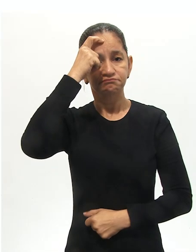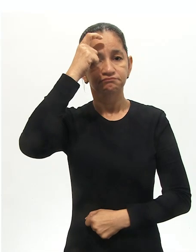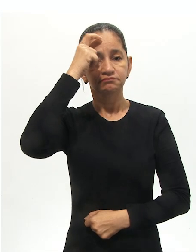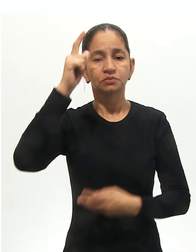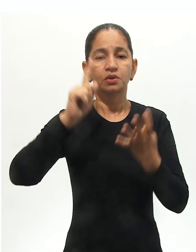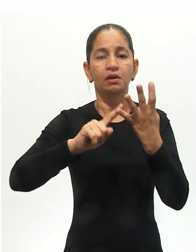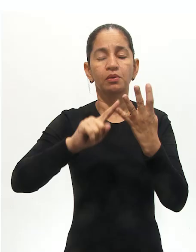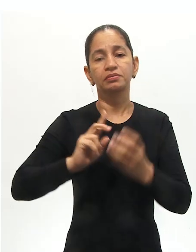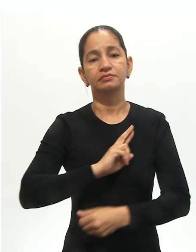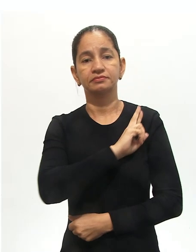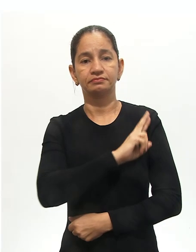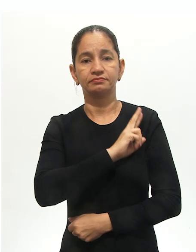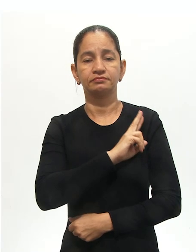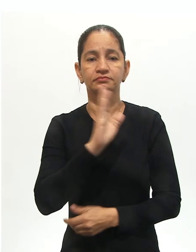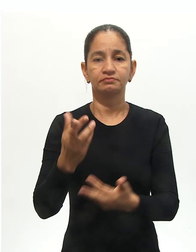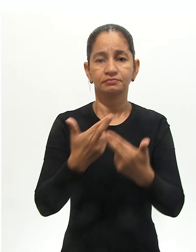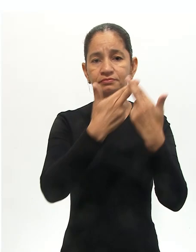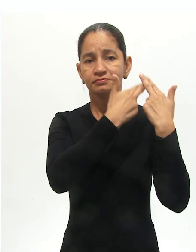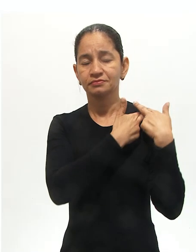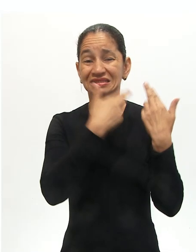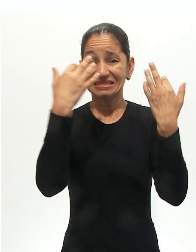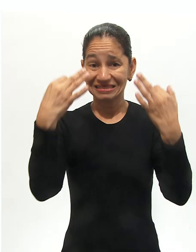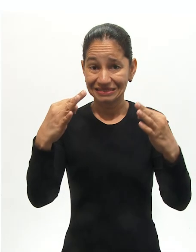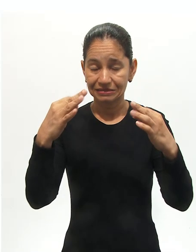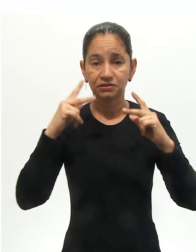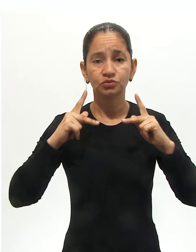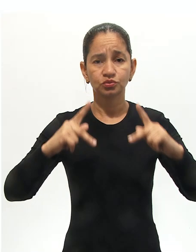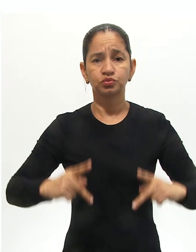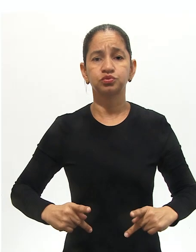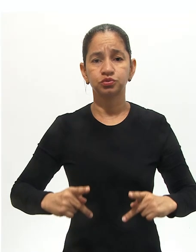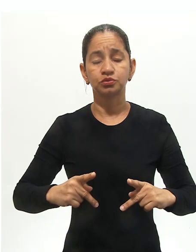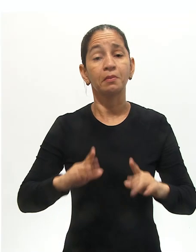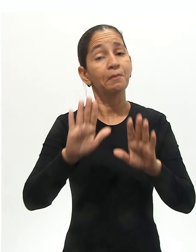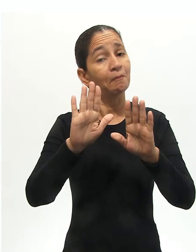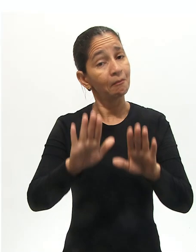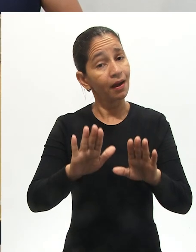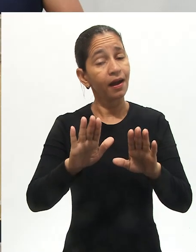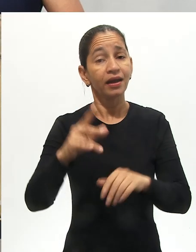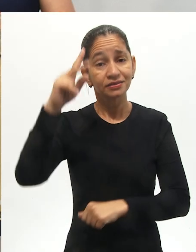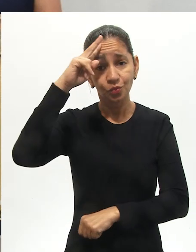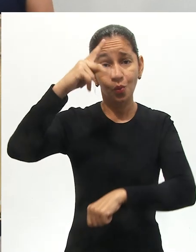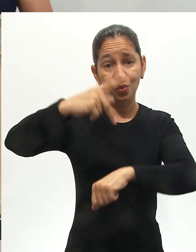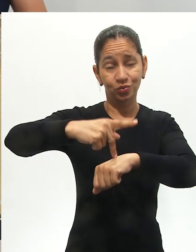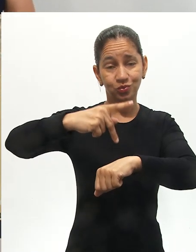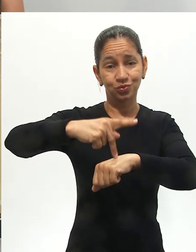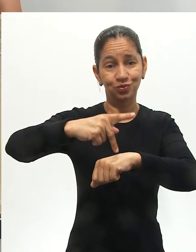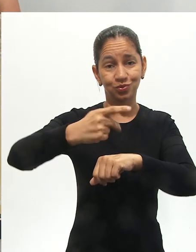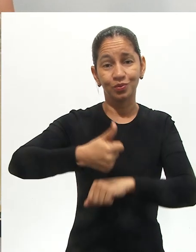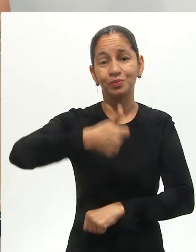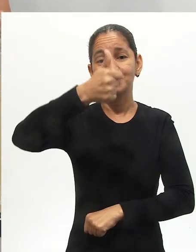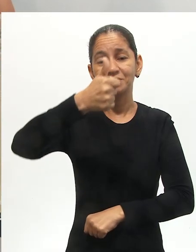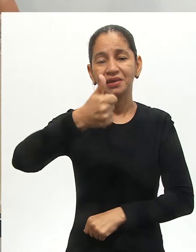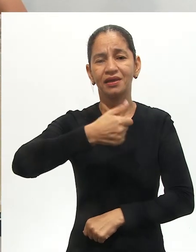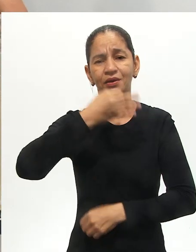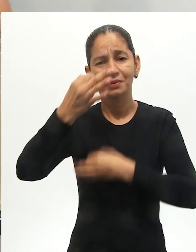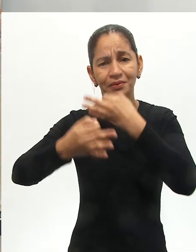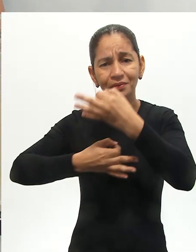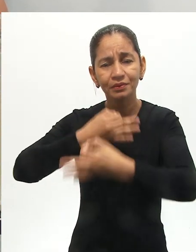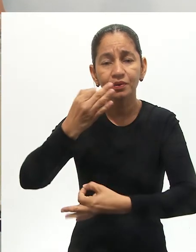moral religioso, deveres. Mesmo o Amoroso, ele vai